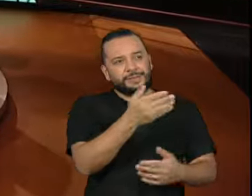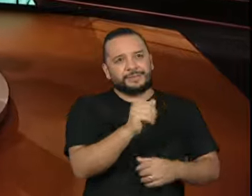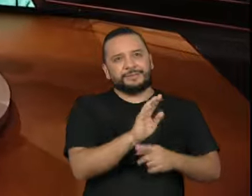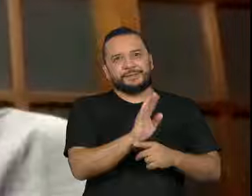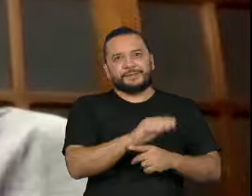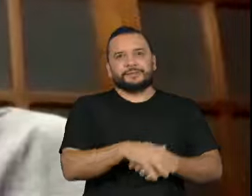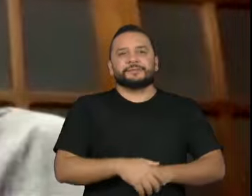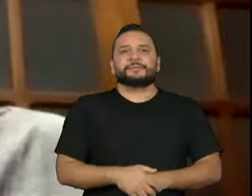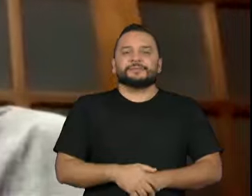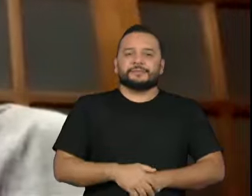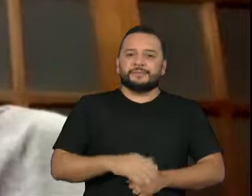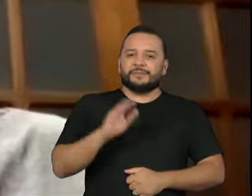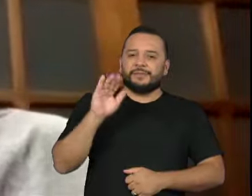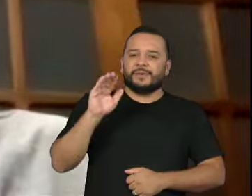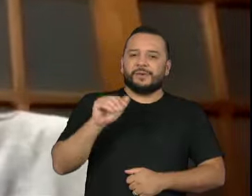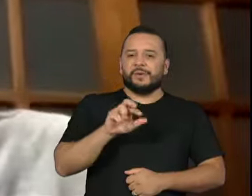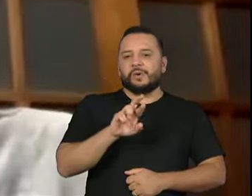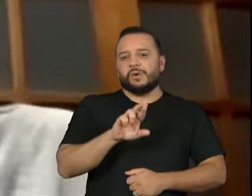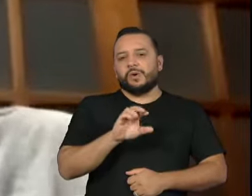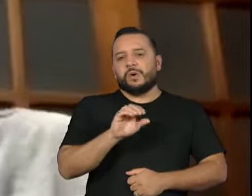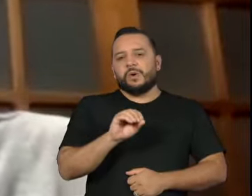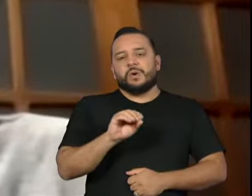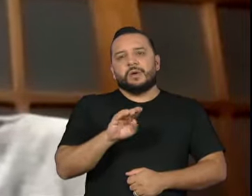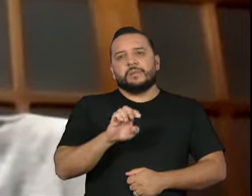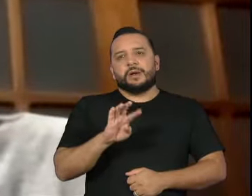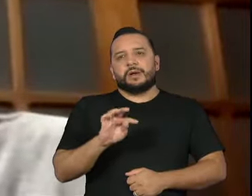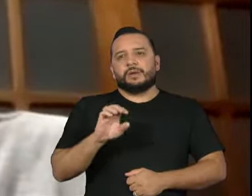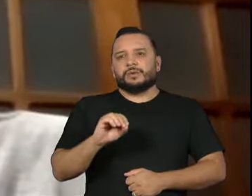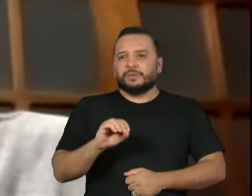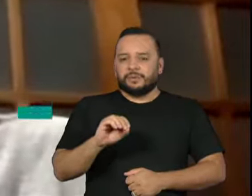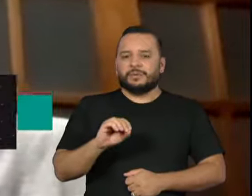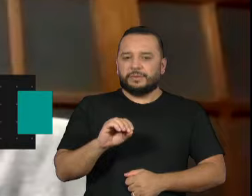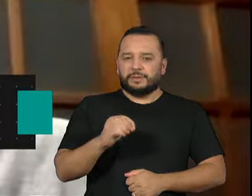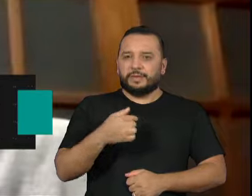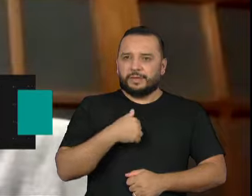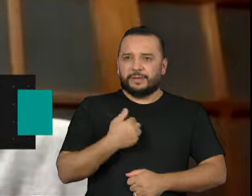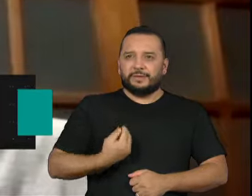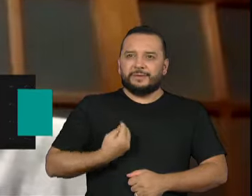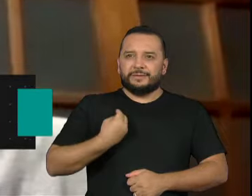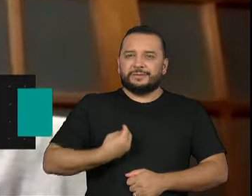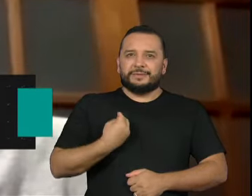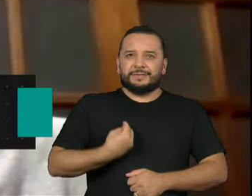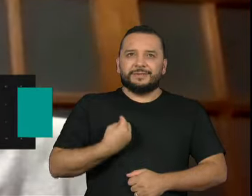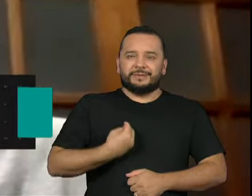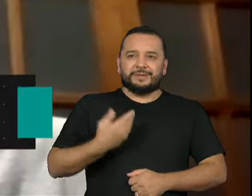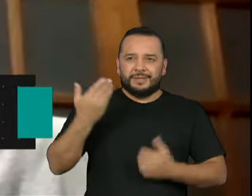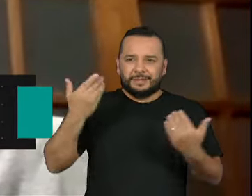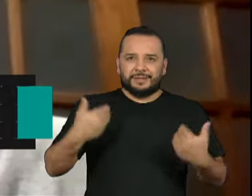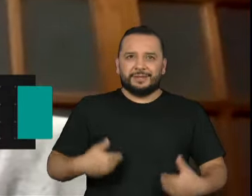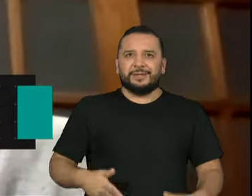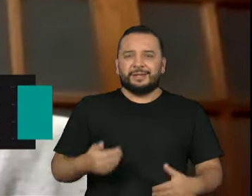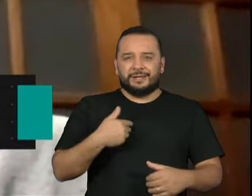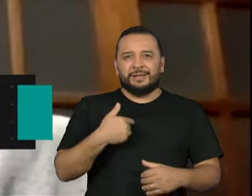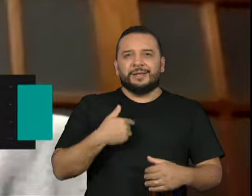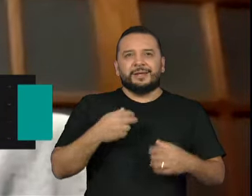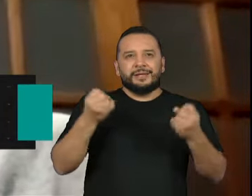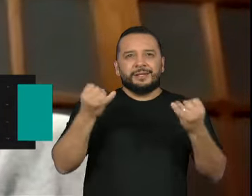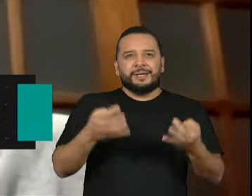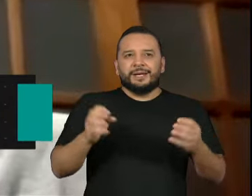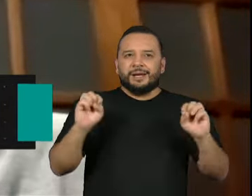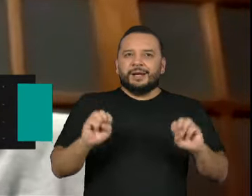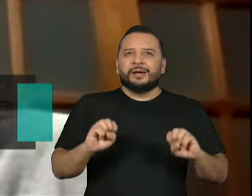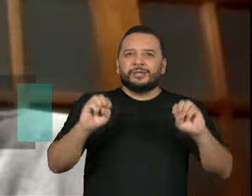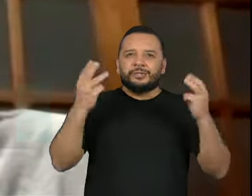eu sou Roberto Menescal e estou passando aqui para falar um pouco de um show que nós fizemos